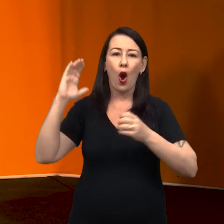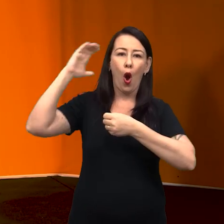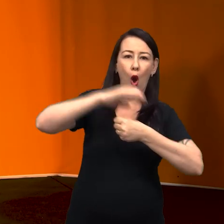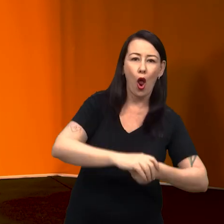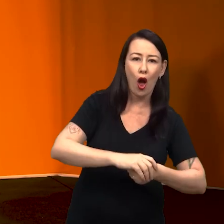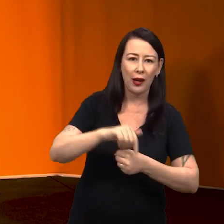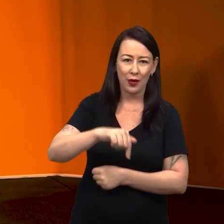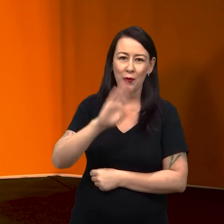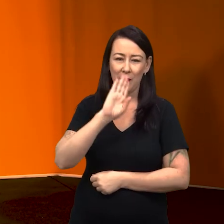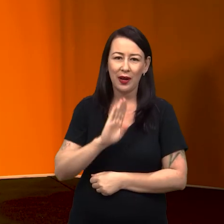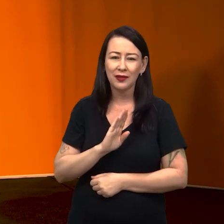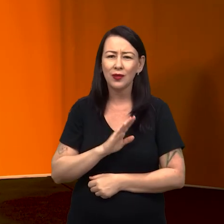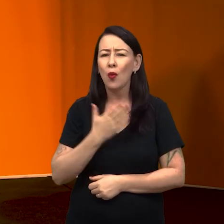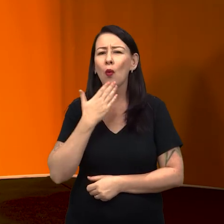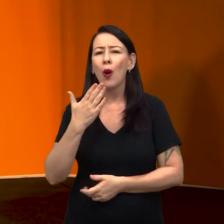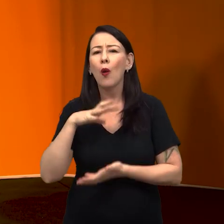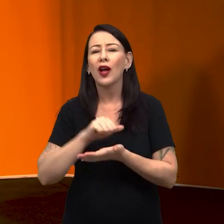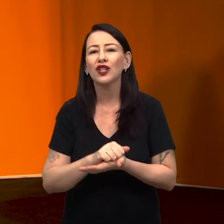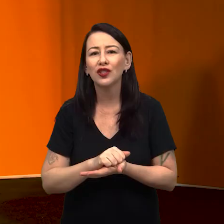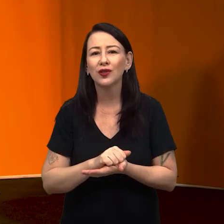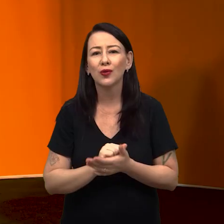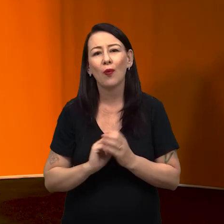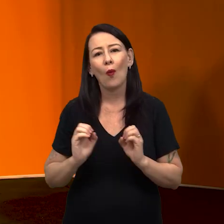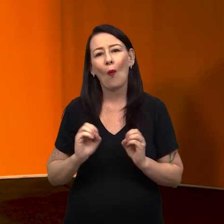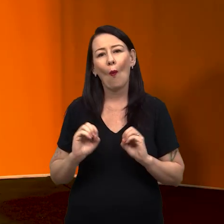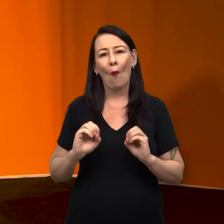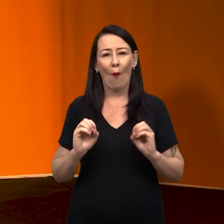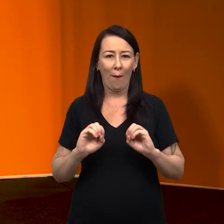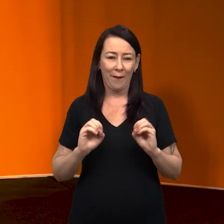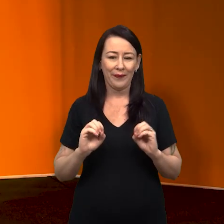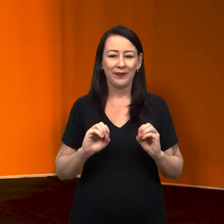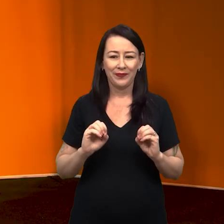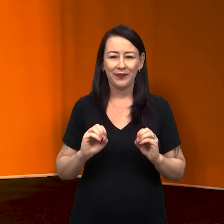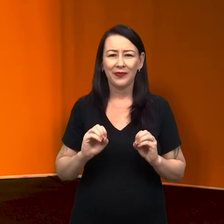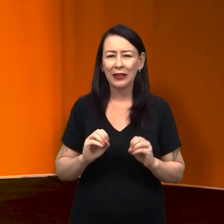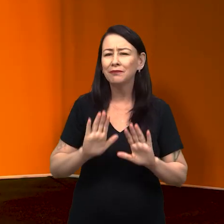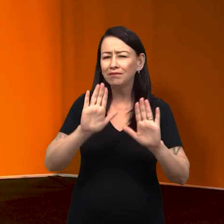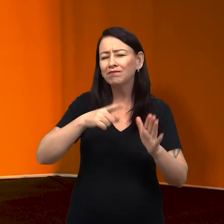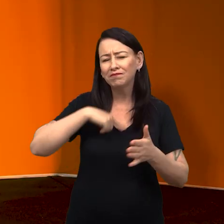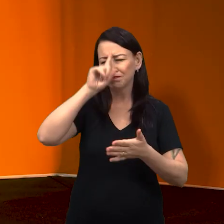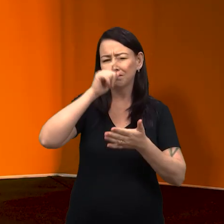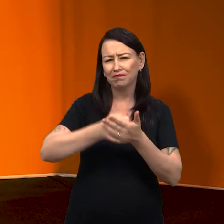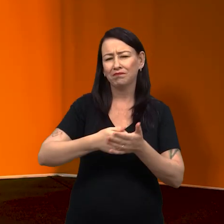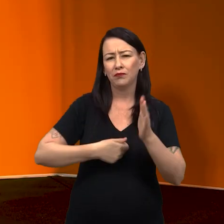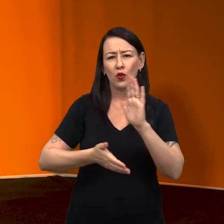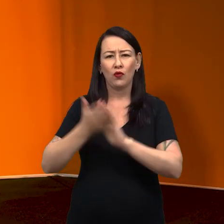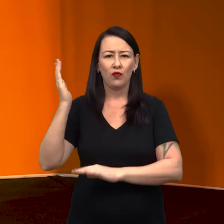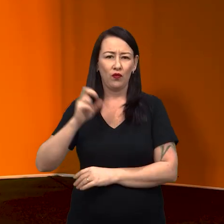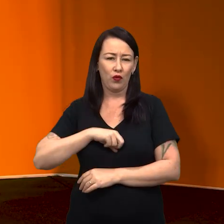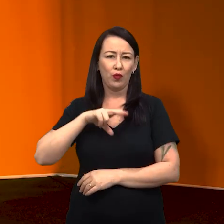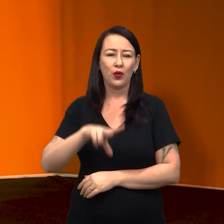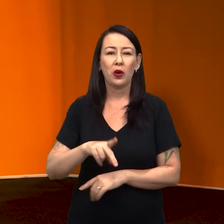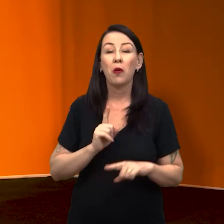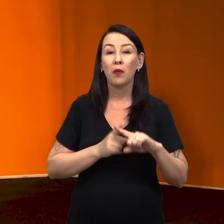cultura da infância negra. Não foi registrado. Por que eu fui para Portugal? Porque ainda hoje